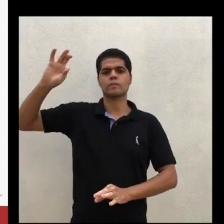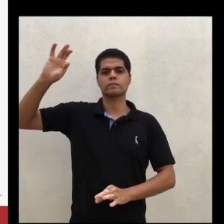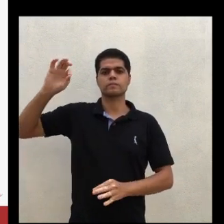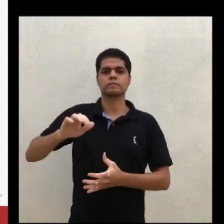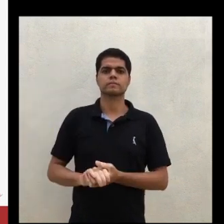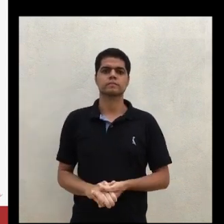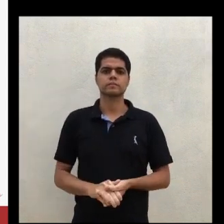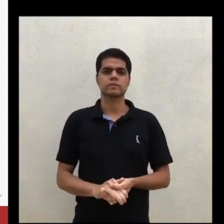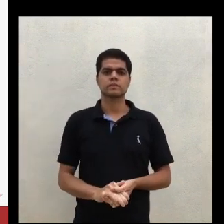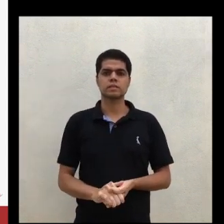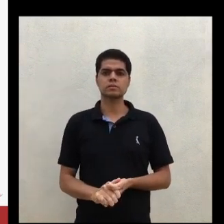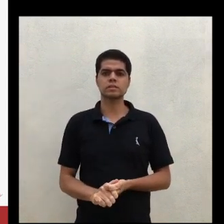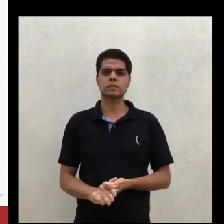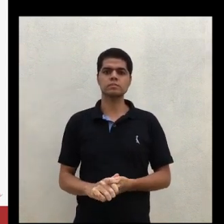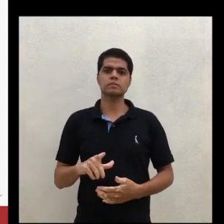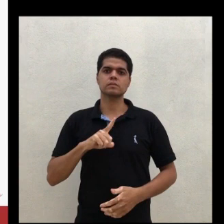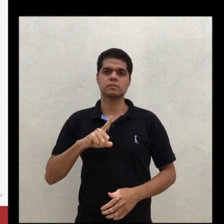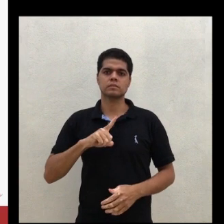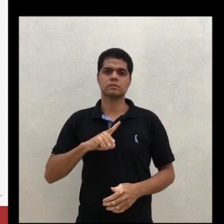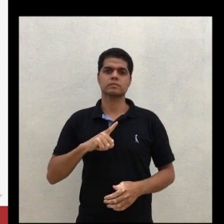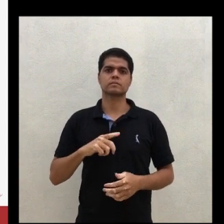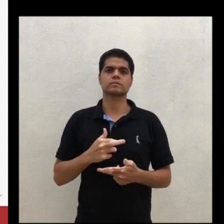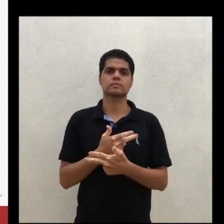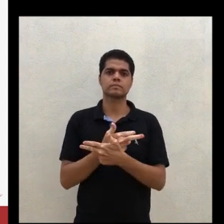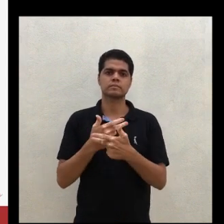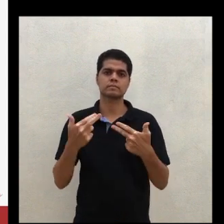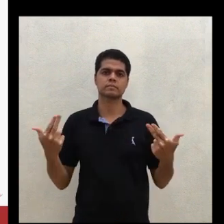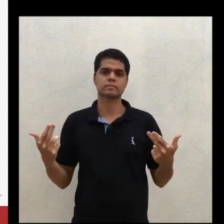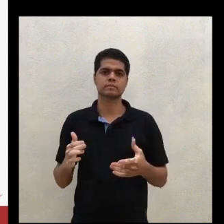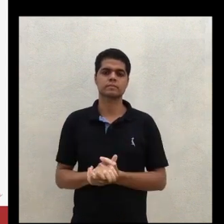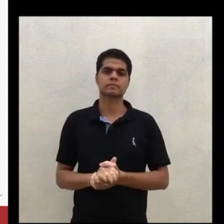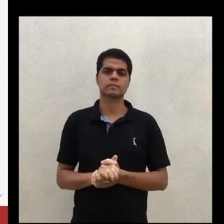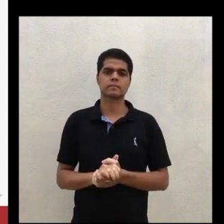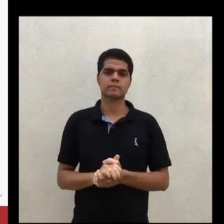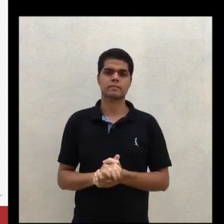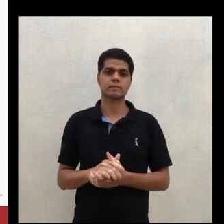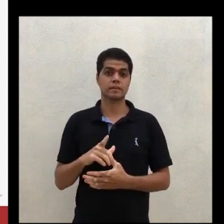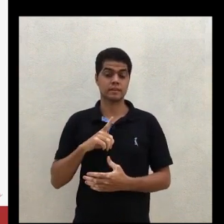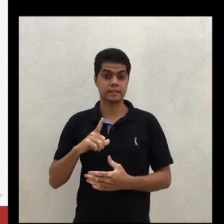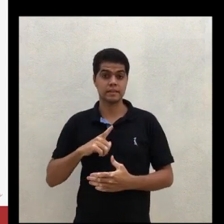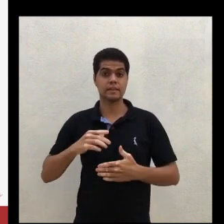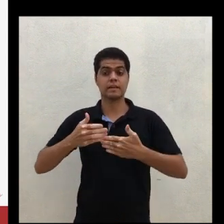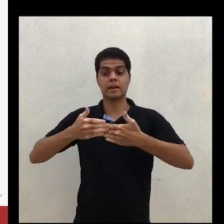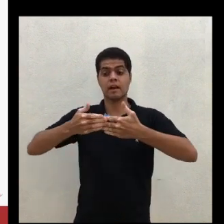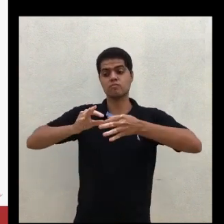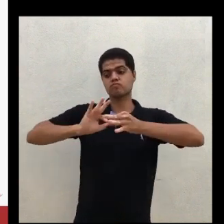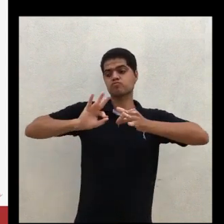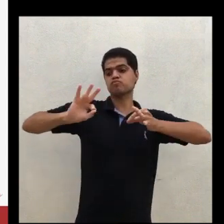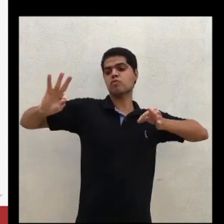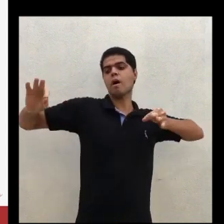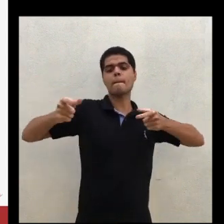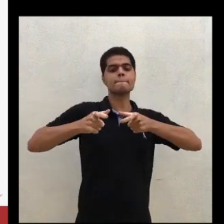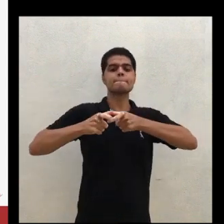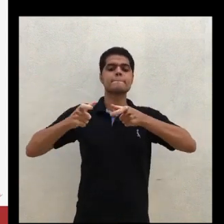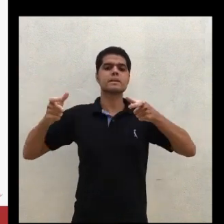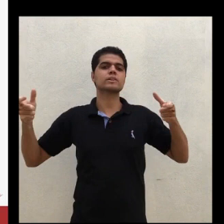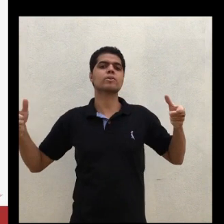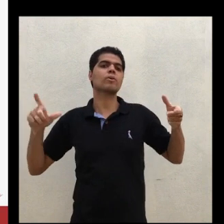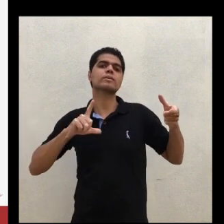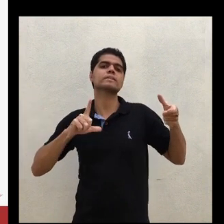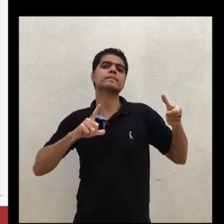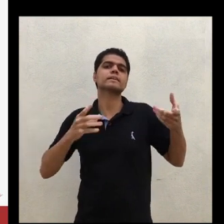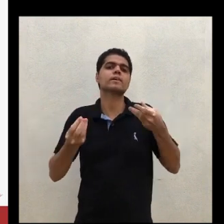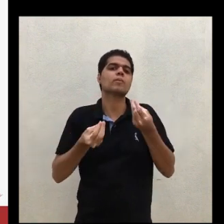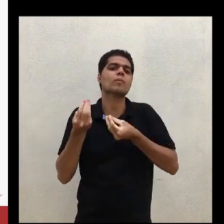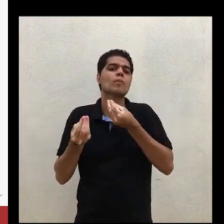À medida que eu tenho um distanciamento maior, a distância entre os carros é uma distância moderada. Agora, se tiver